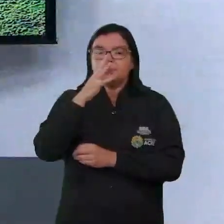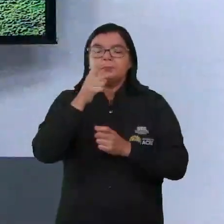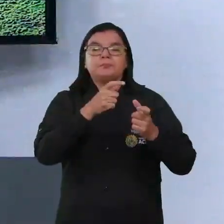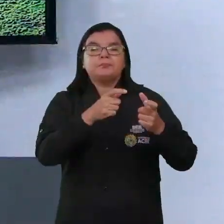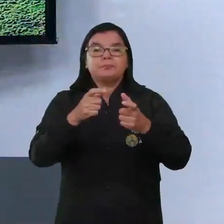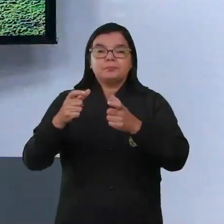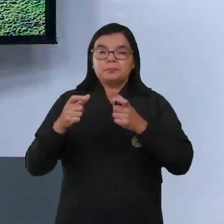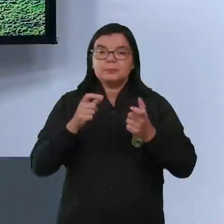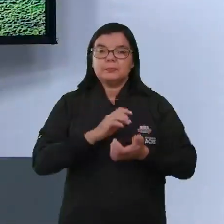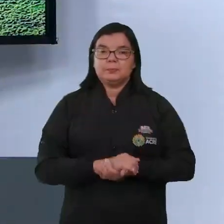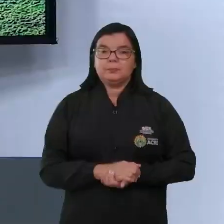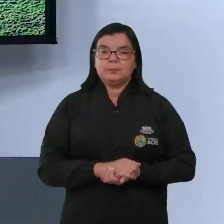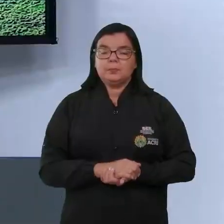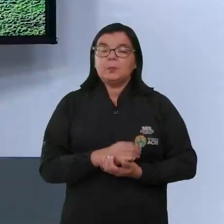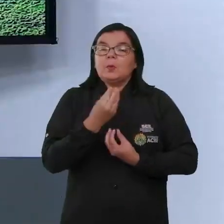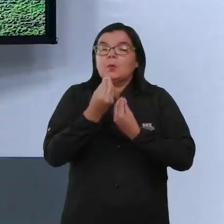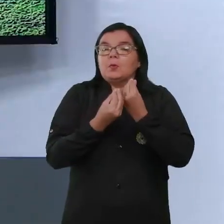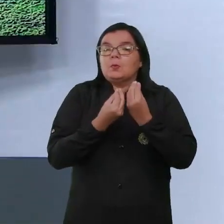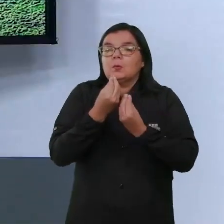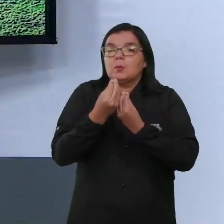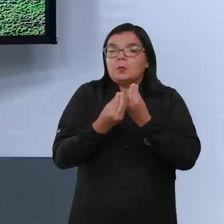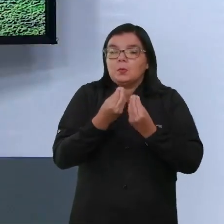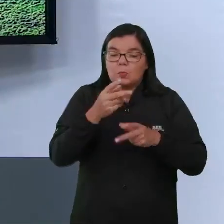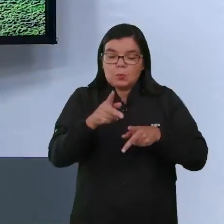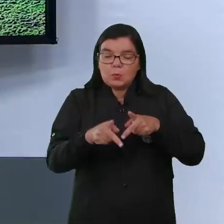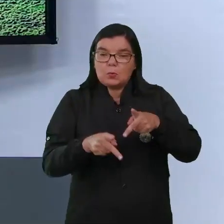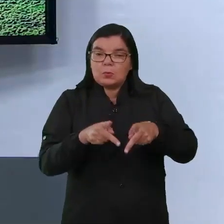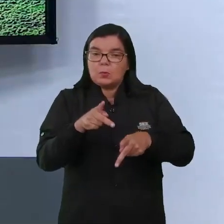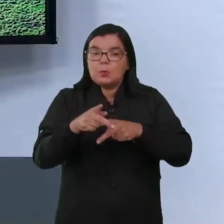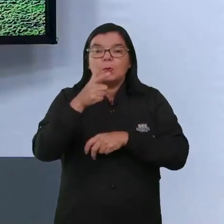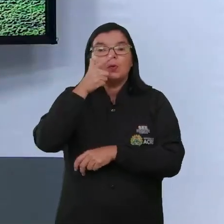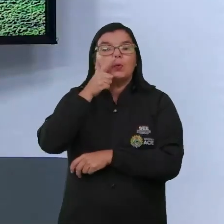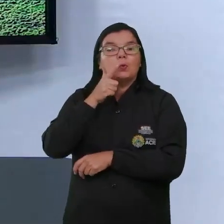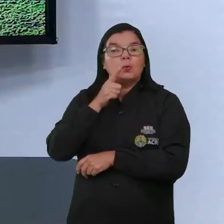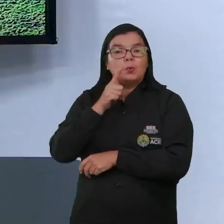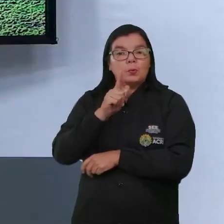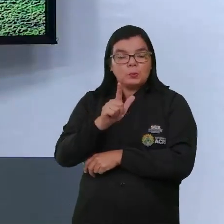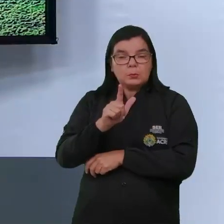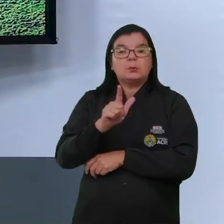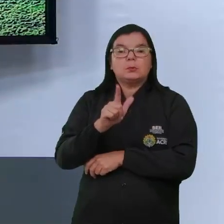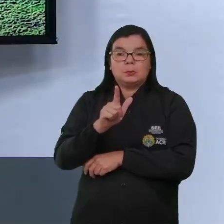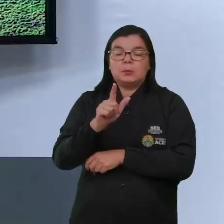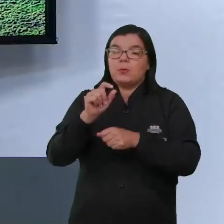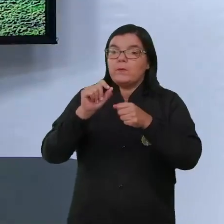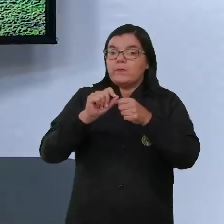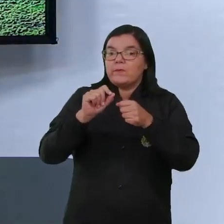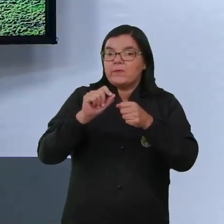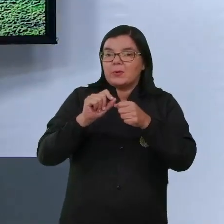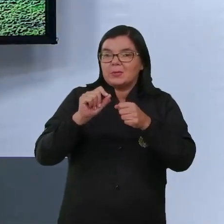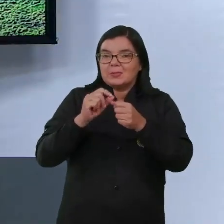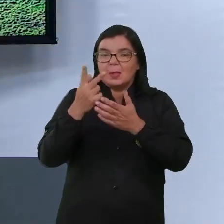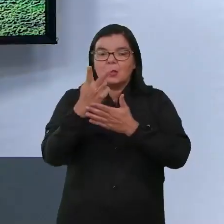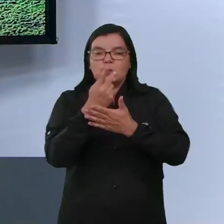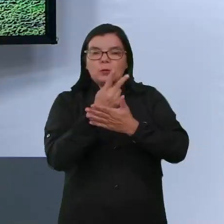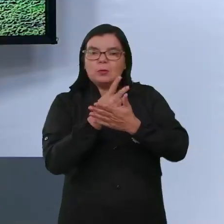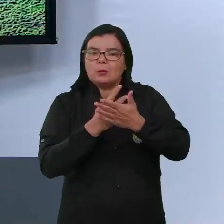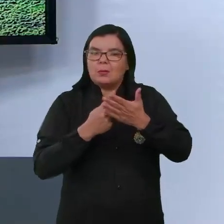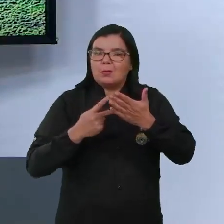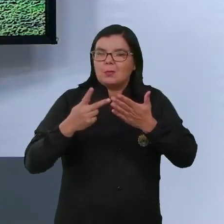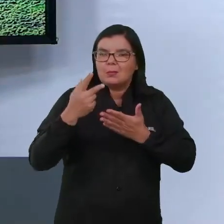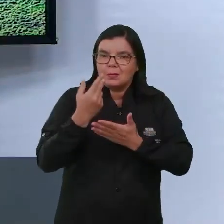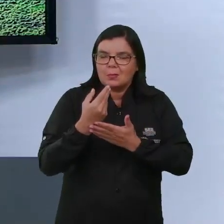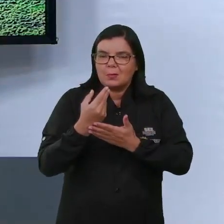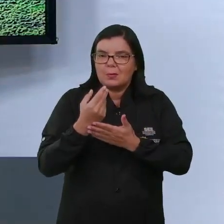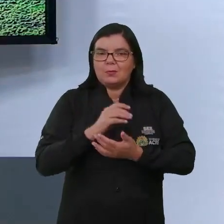estiver assistindo. Como que esses povos conseguiam fazer essas formas geométricas?